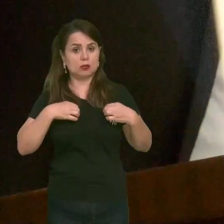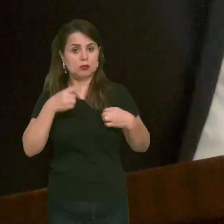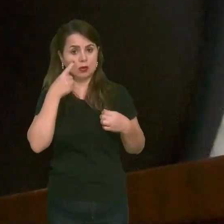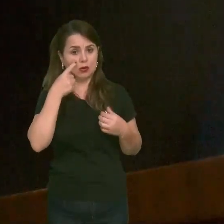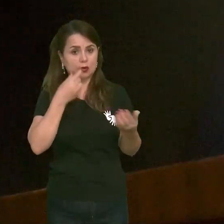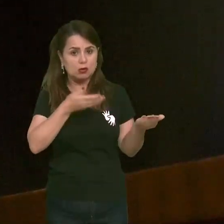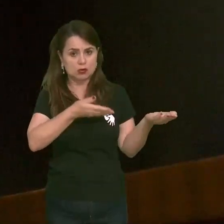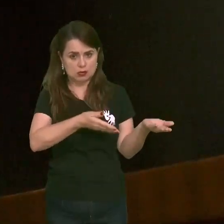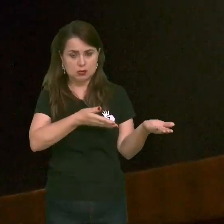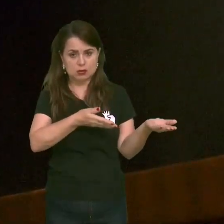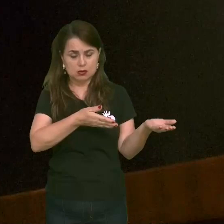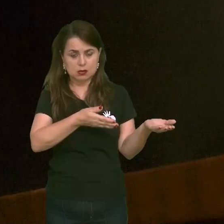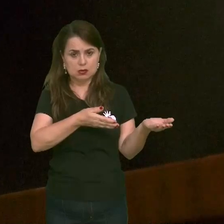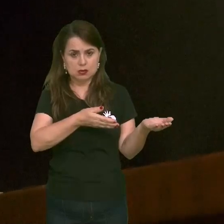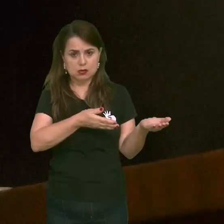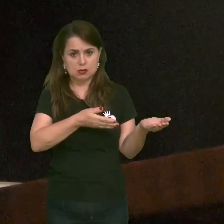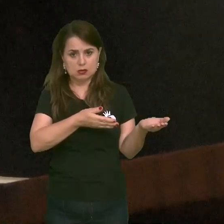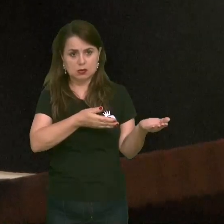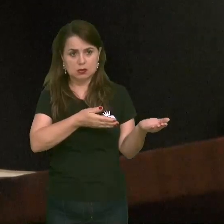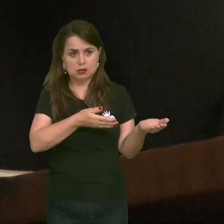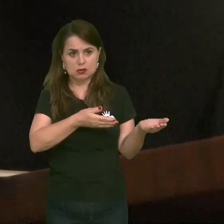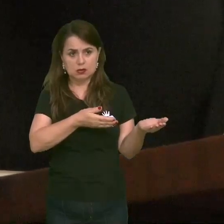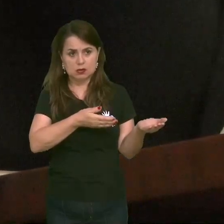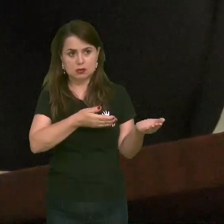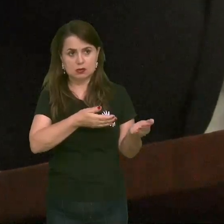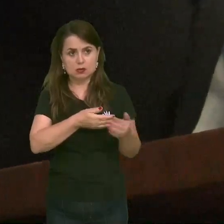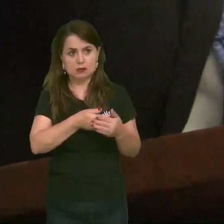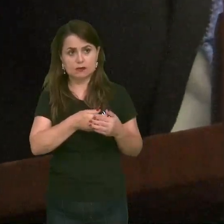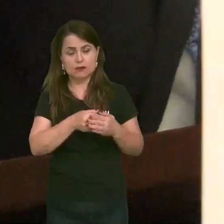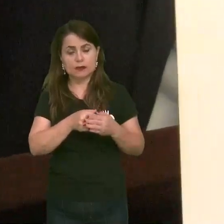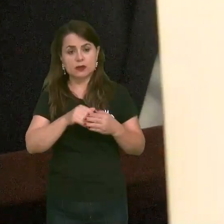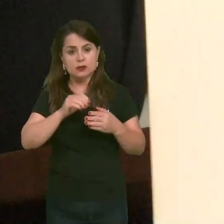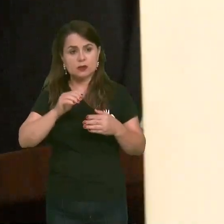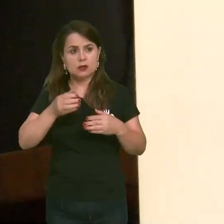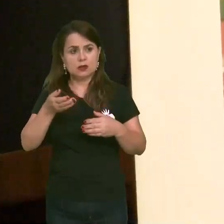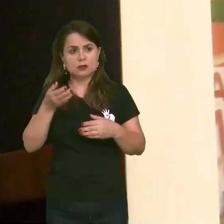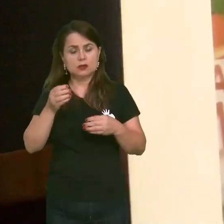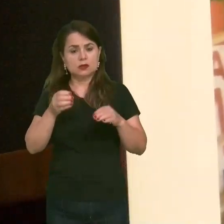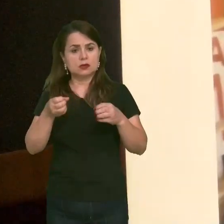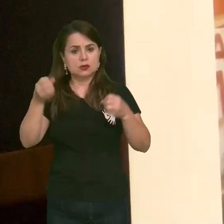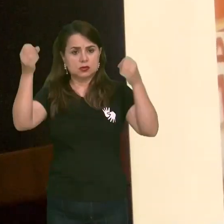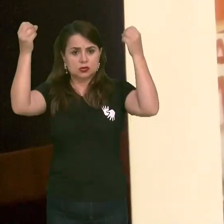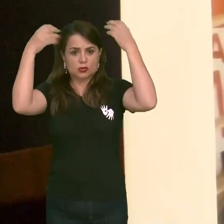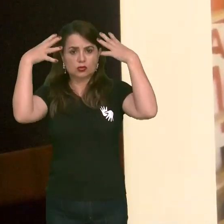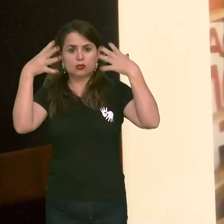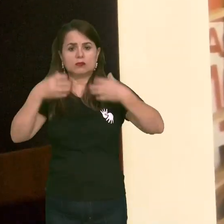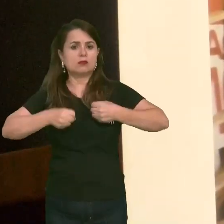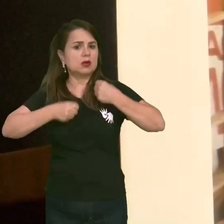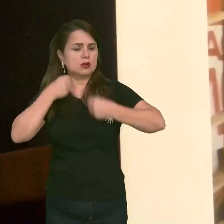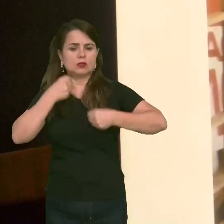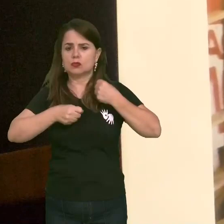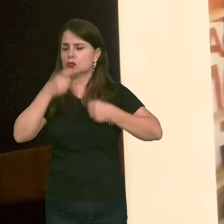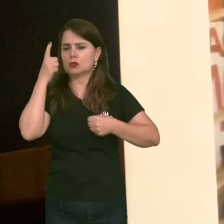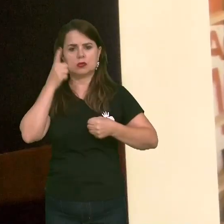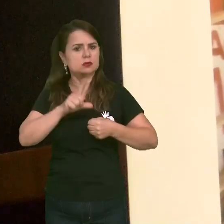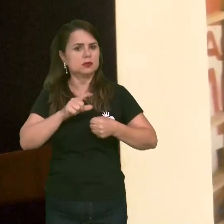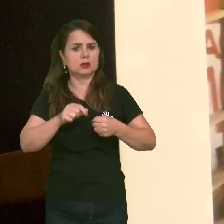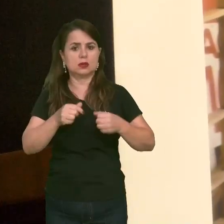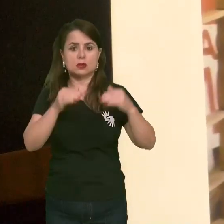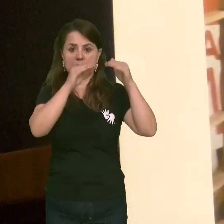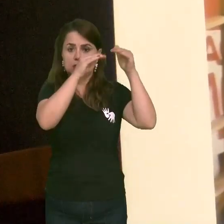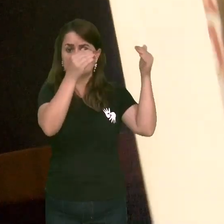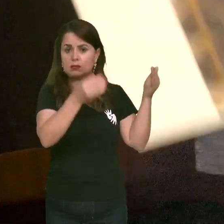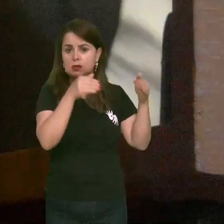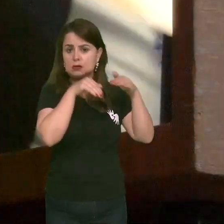o vestiário aqui em cima Os chuveiros não tem como tomar ducha não tem armário para guardar